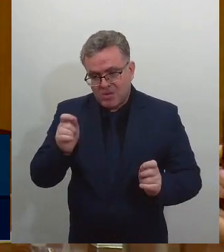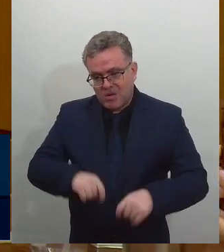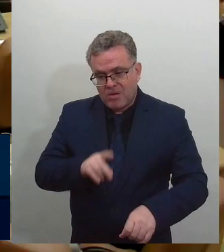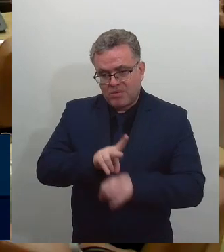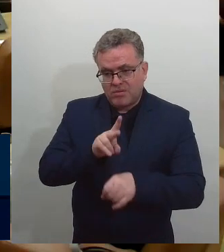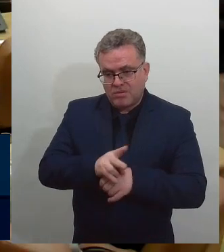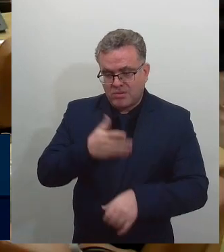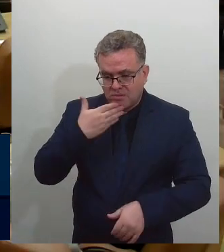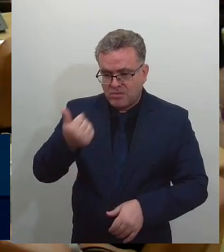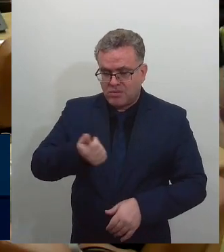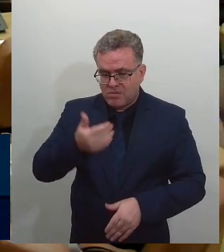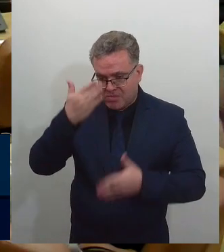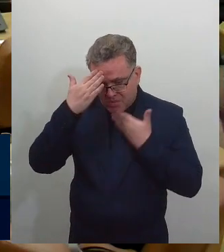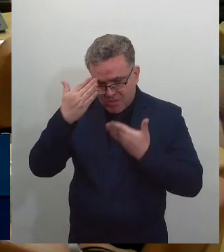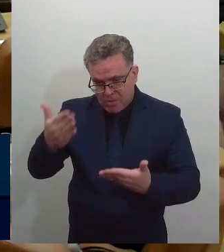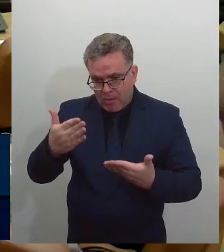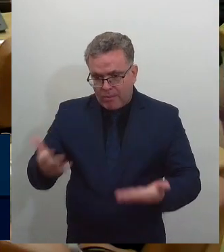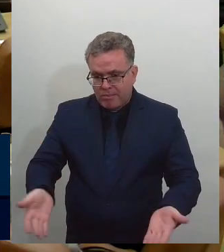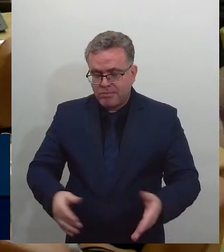presidente.